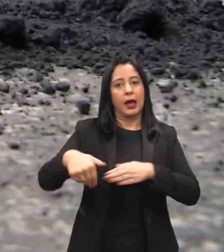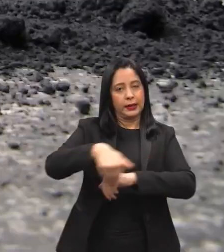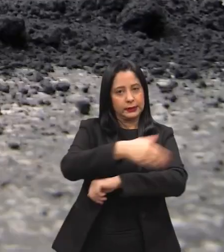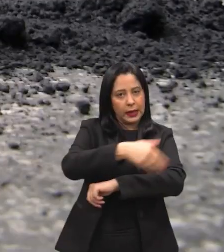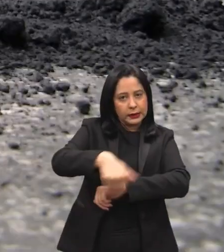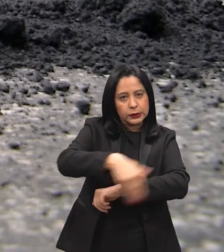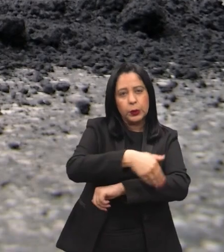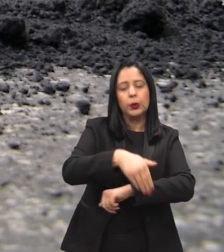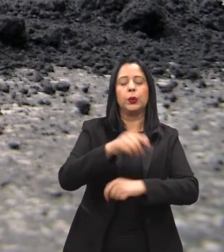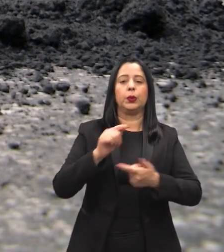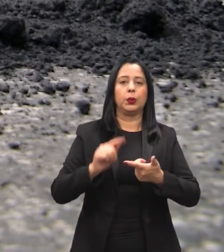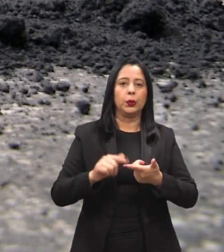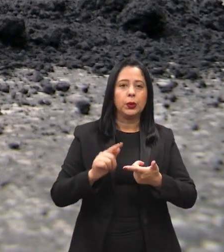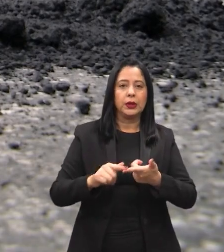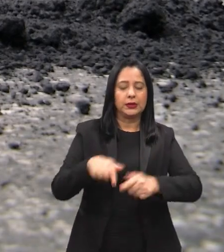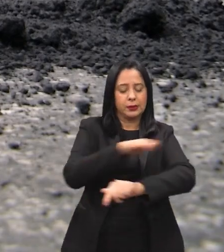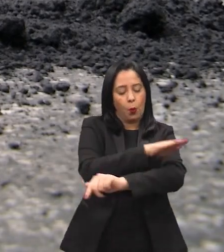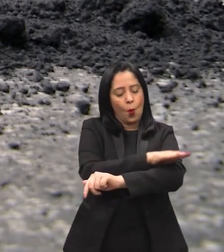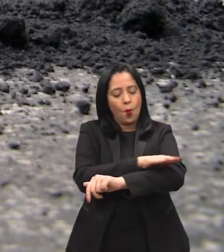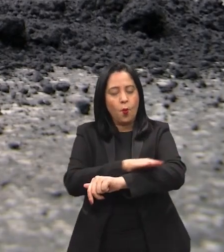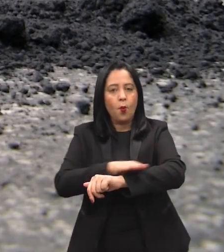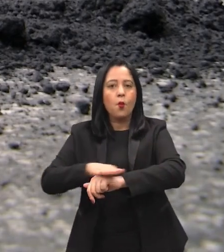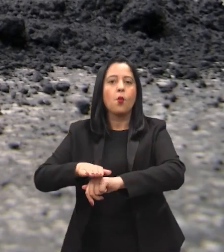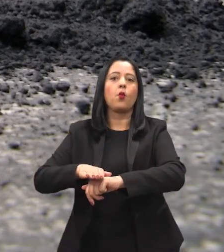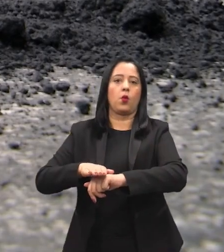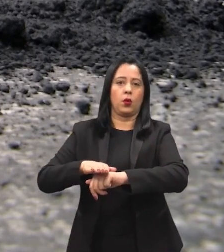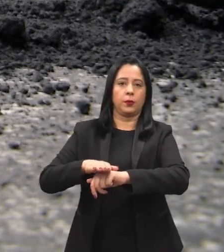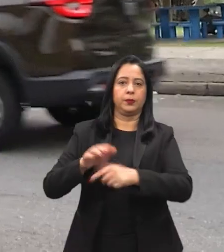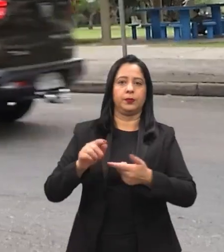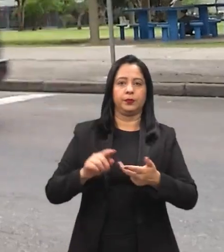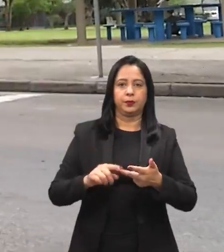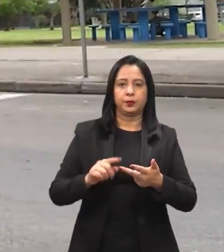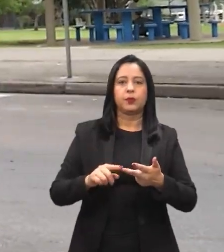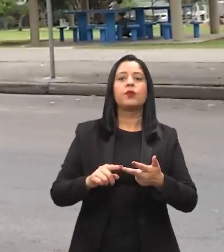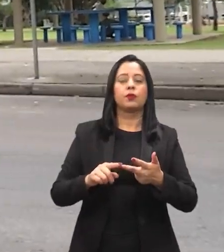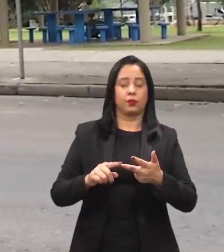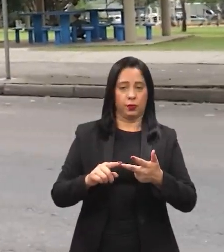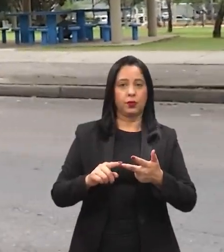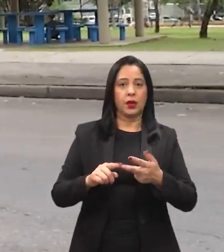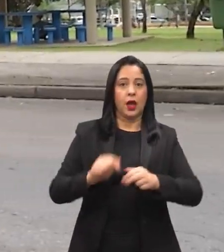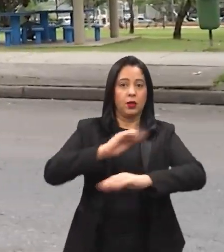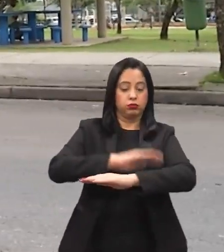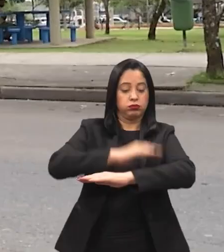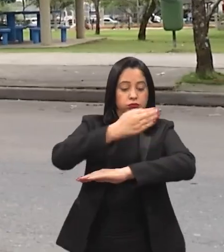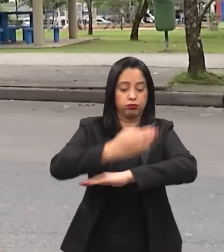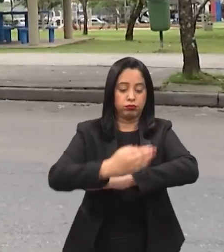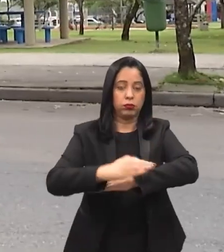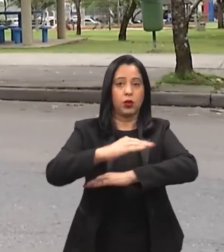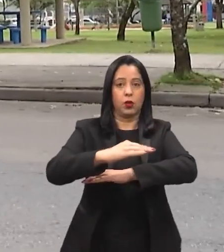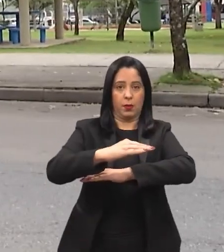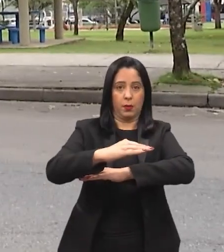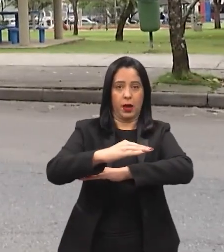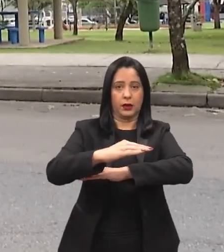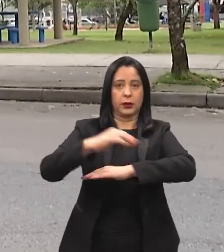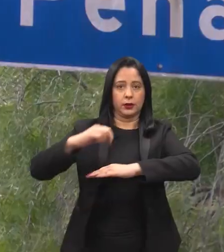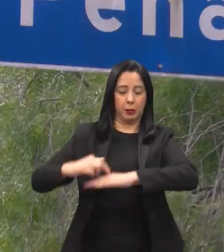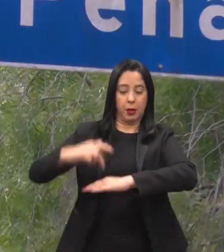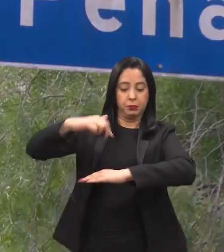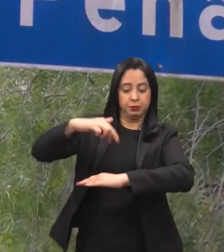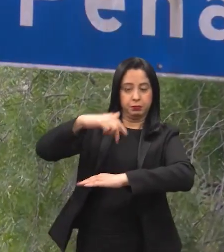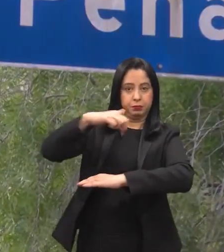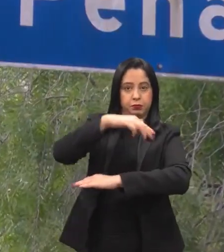cidade, entre eles reparo de calçada e guias, implantação de lombada, travessia